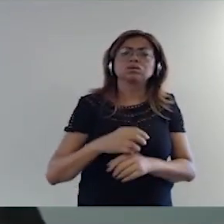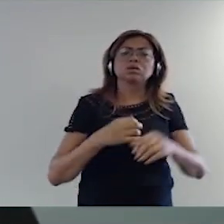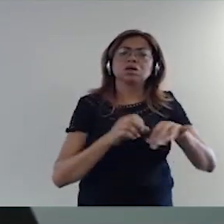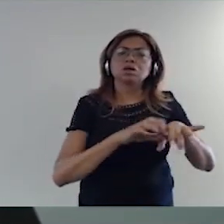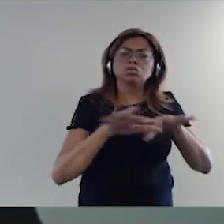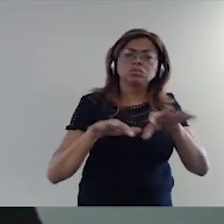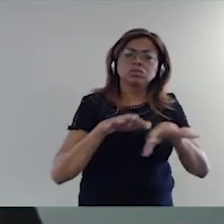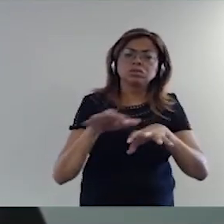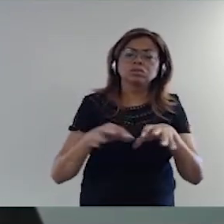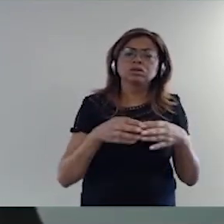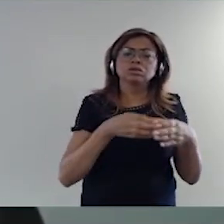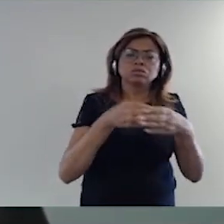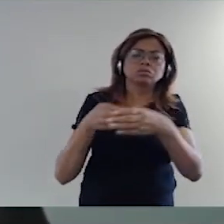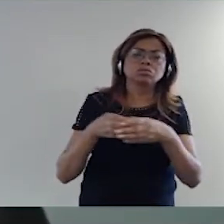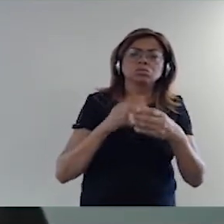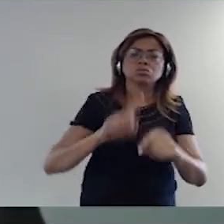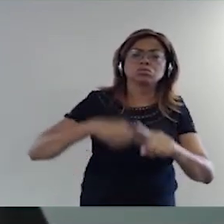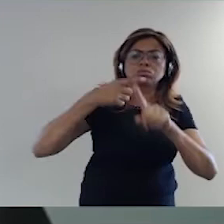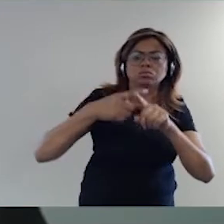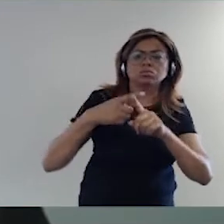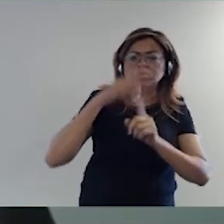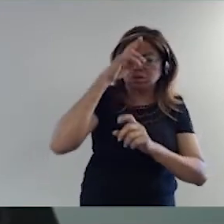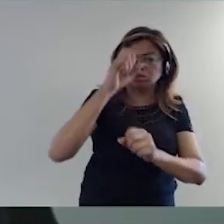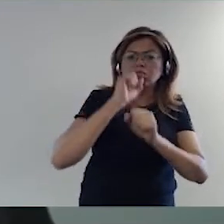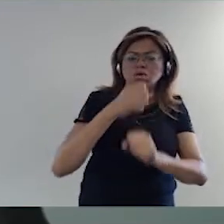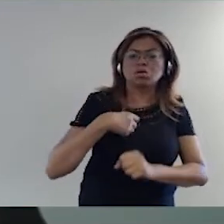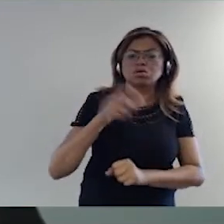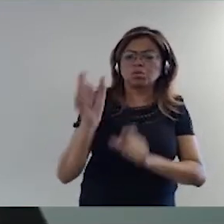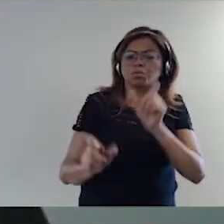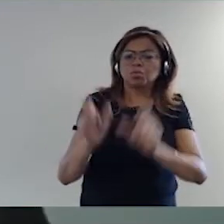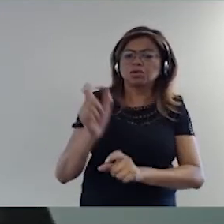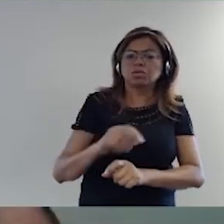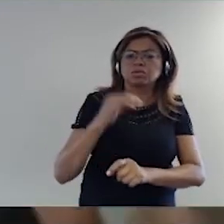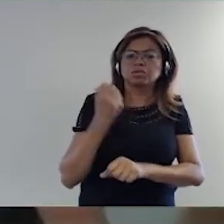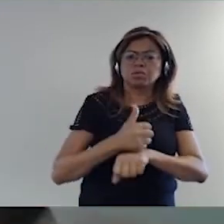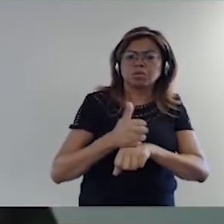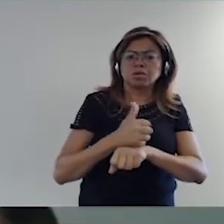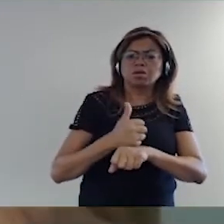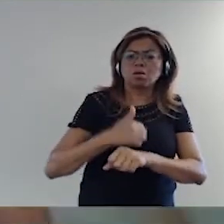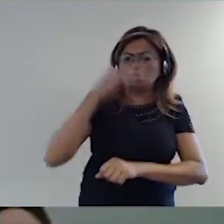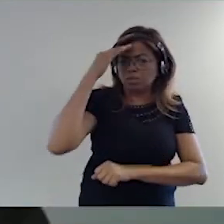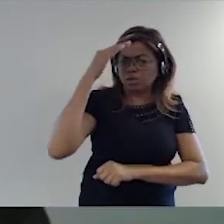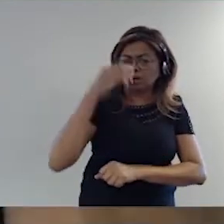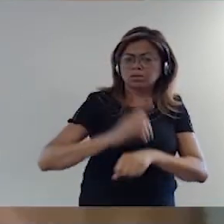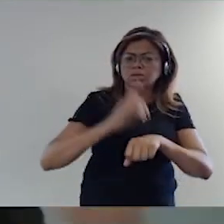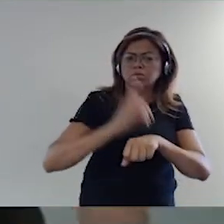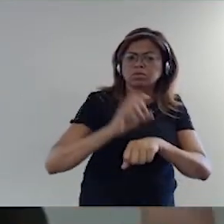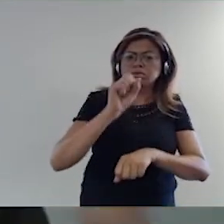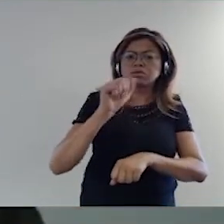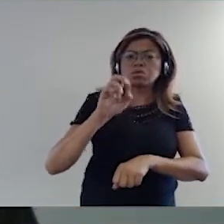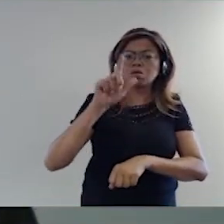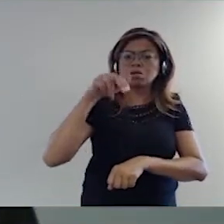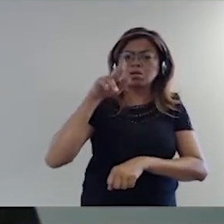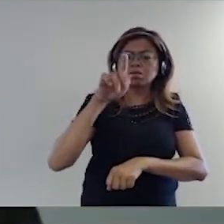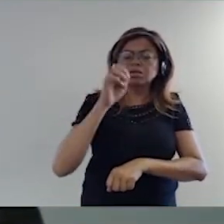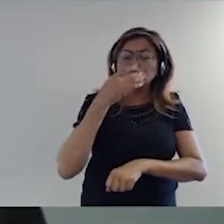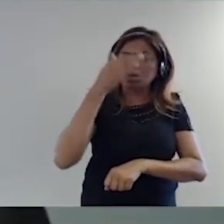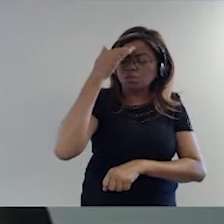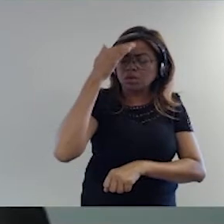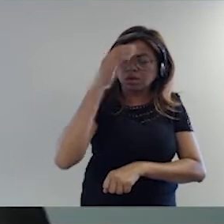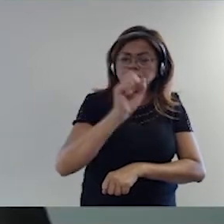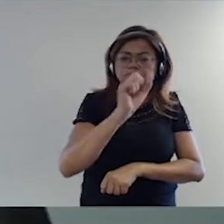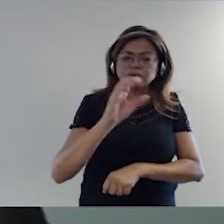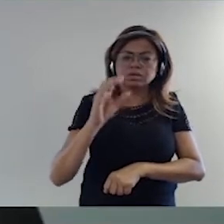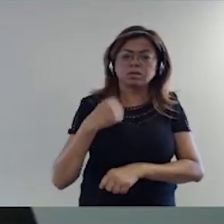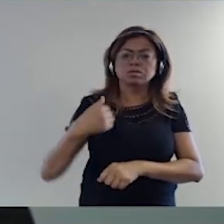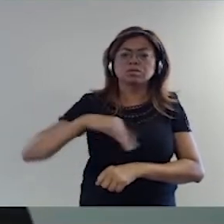forte e, principalmente, seres humanos melhores. Muito obrigado, doutora Solange, pela atenção, e agradeço a todos os advogados, em especial a advocacia catarinense,